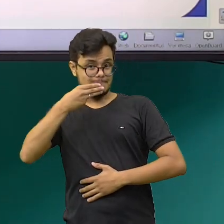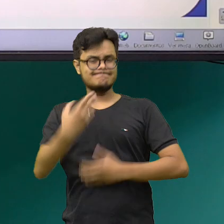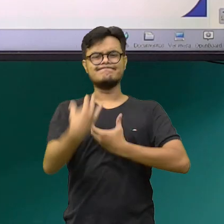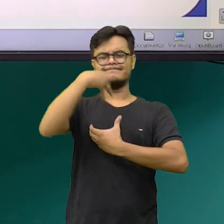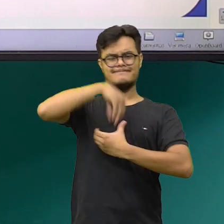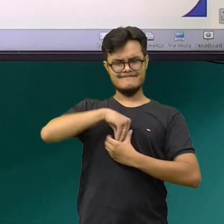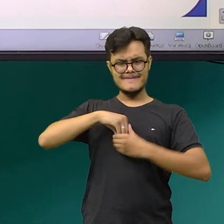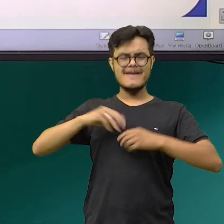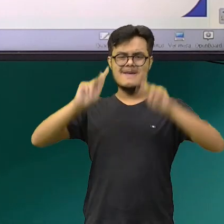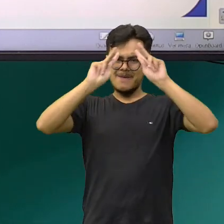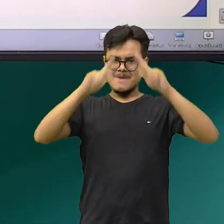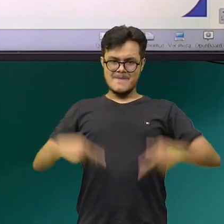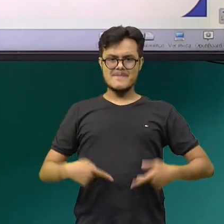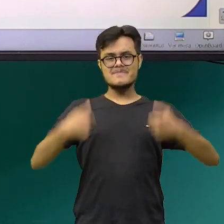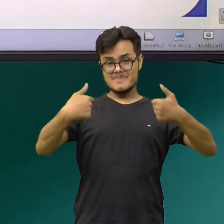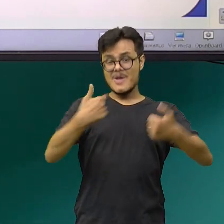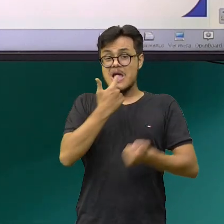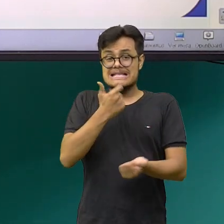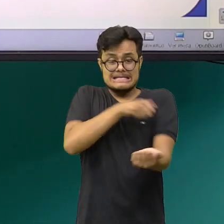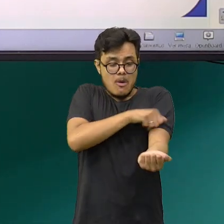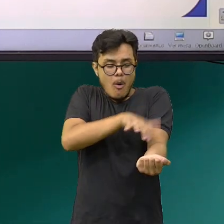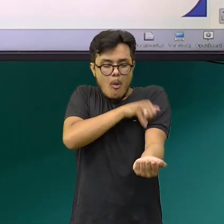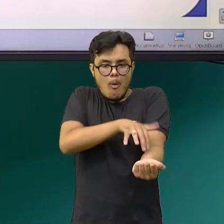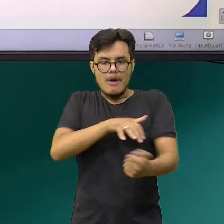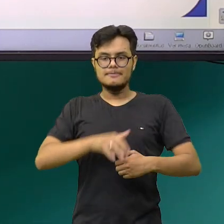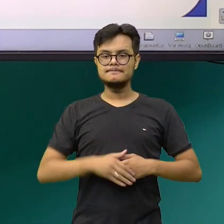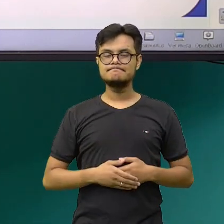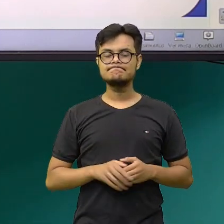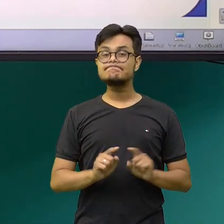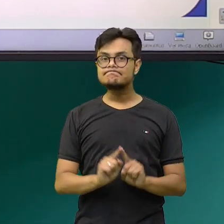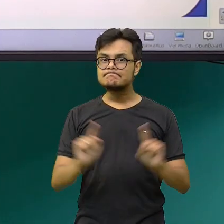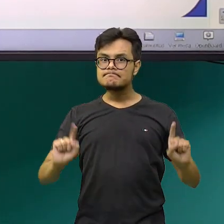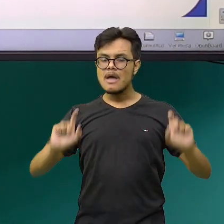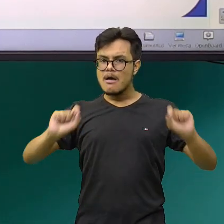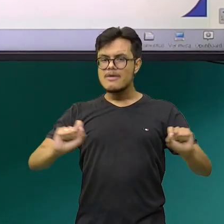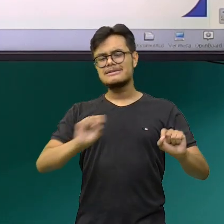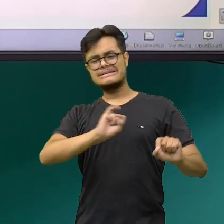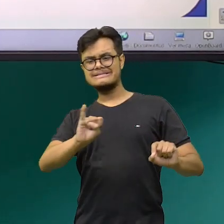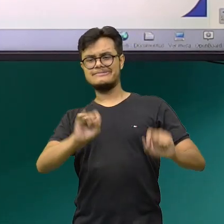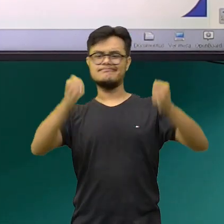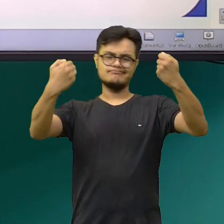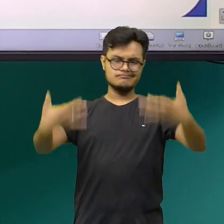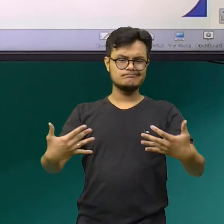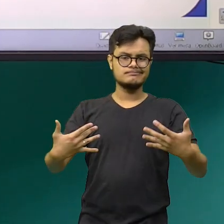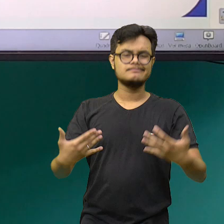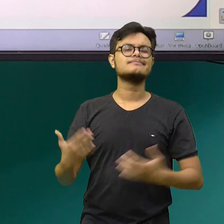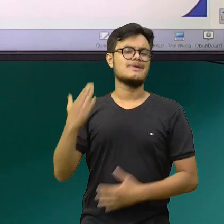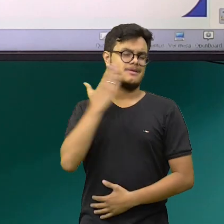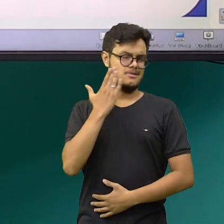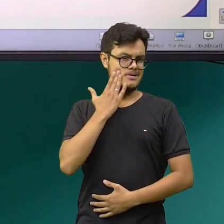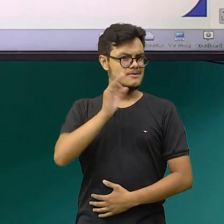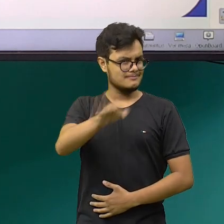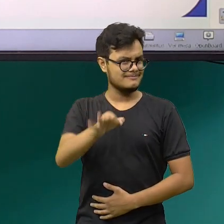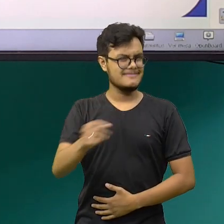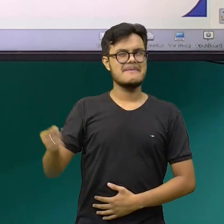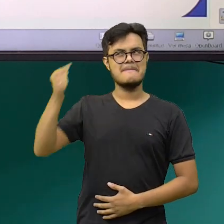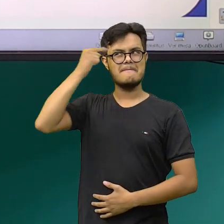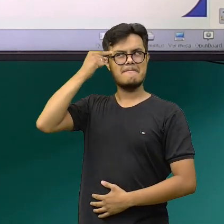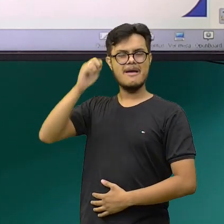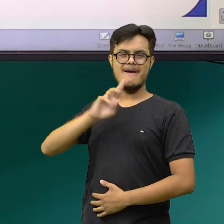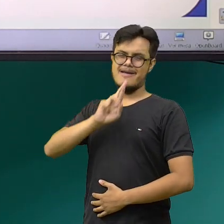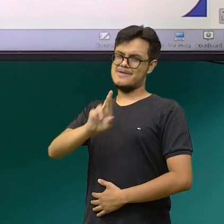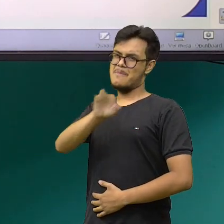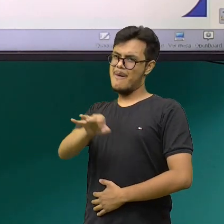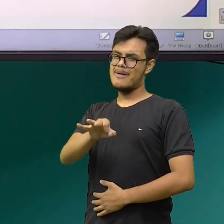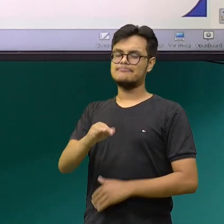de açúcar no nosso sangue. E é óbvio que, falando disso, tu já deve estar maquinando aí na tua